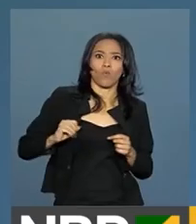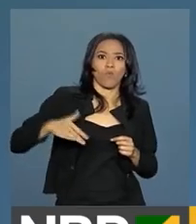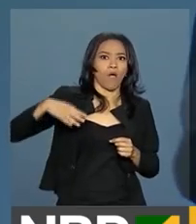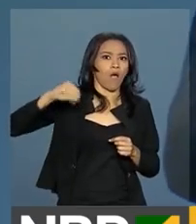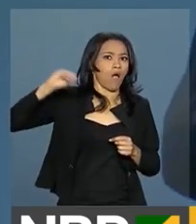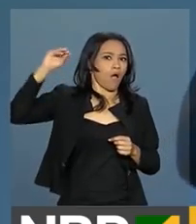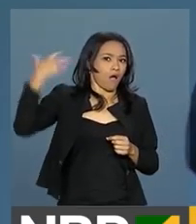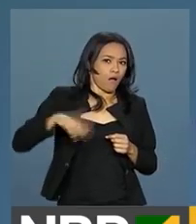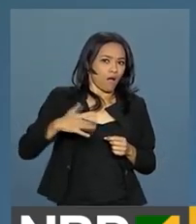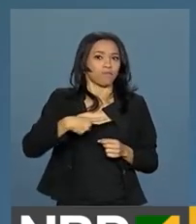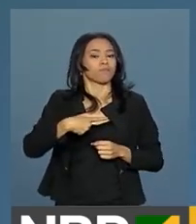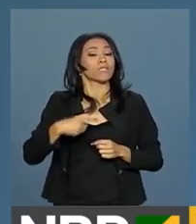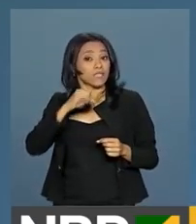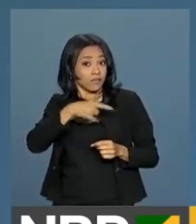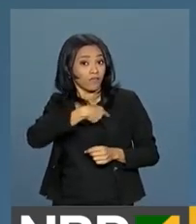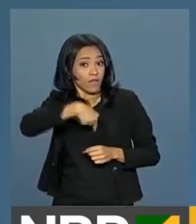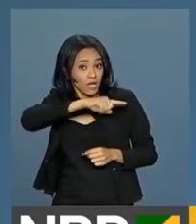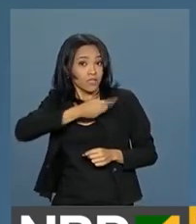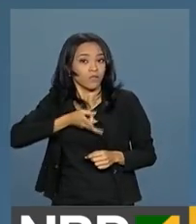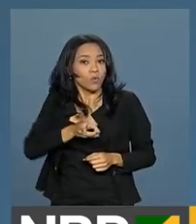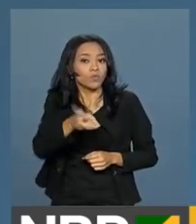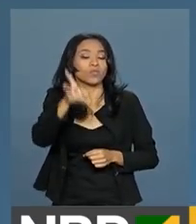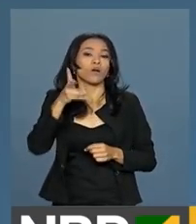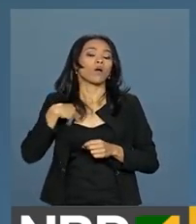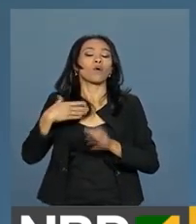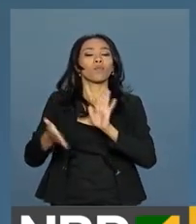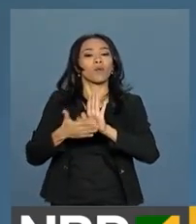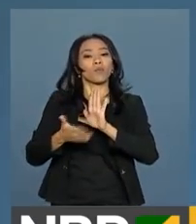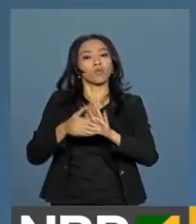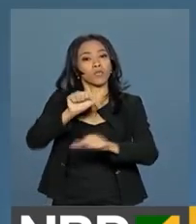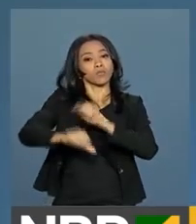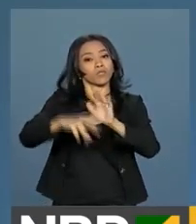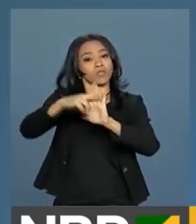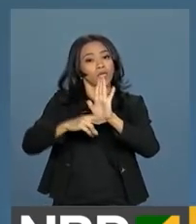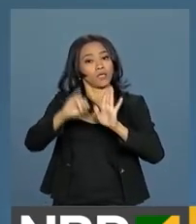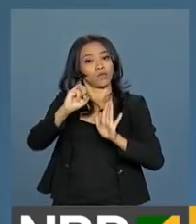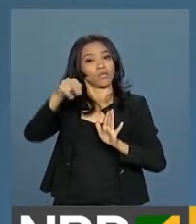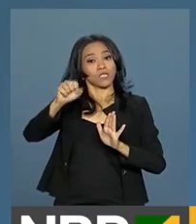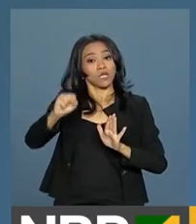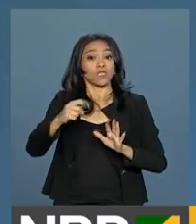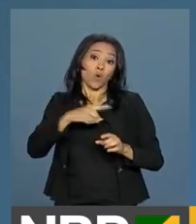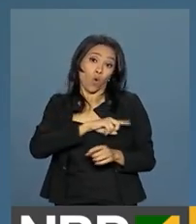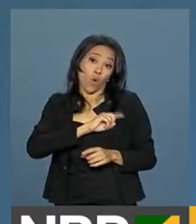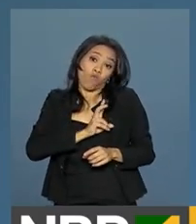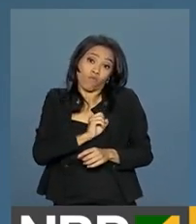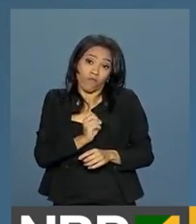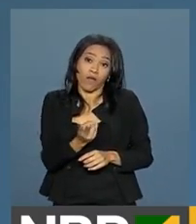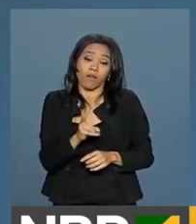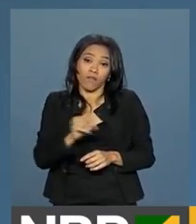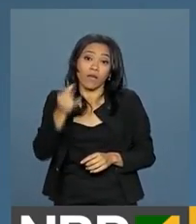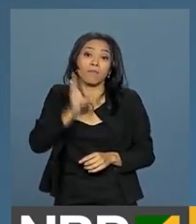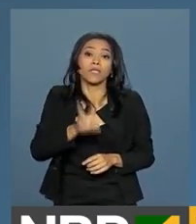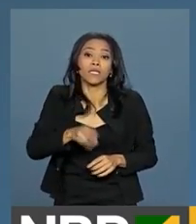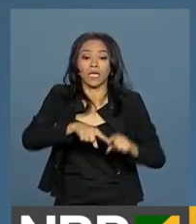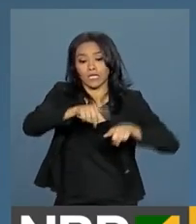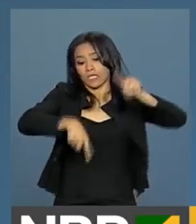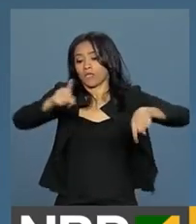prosseguiram com a reforma da previdência ou se manterão a desigualdade dos benefícios ea insustentabilidade